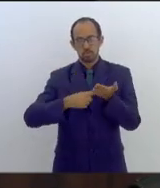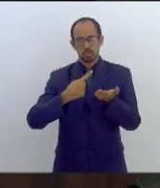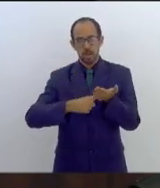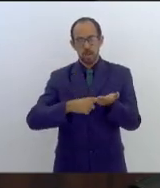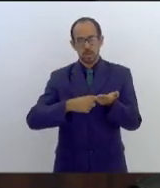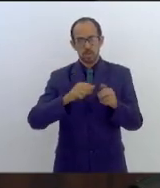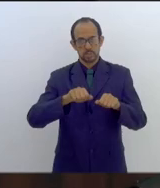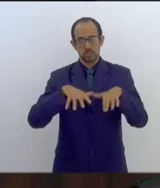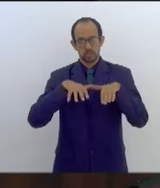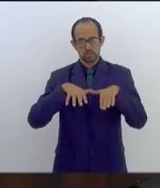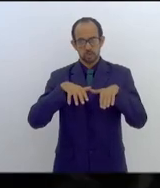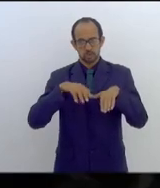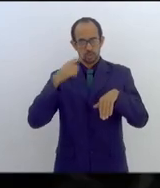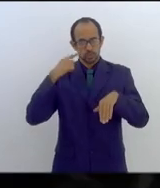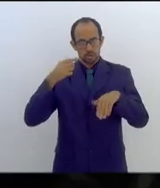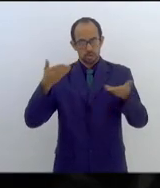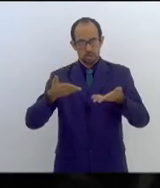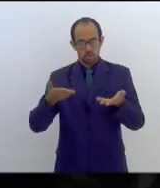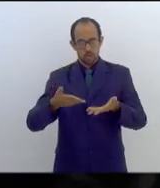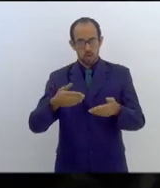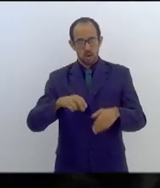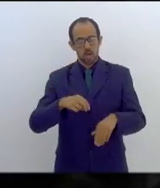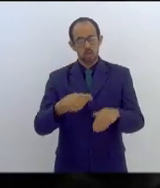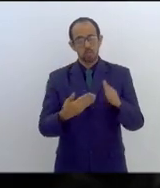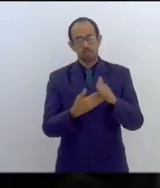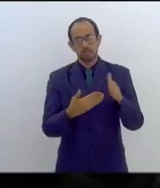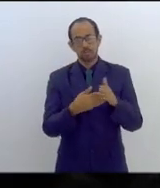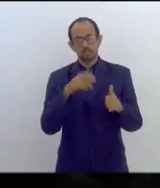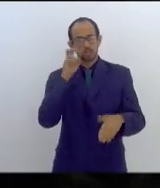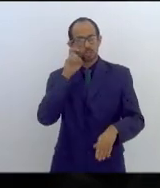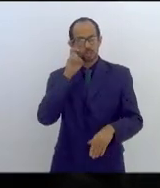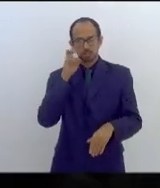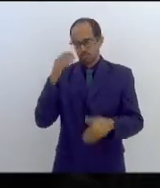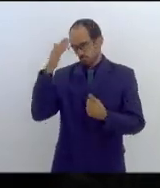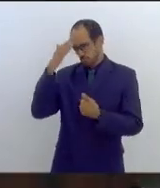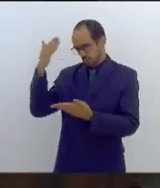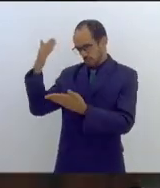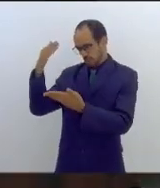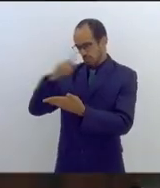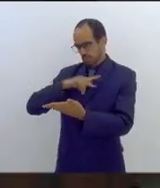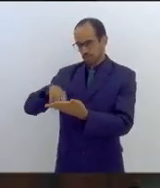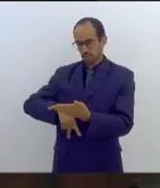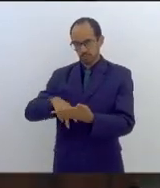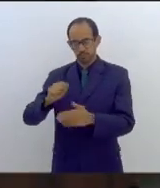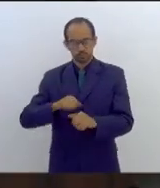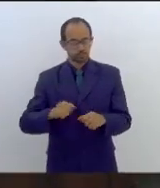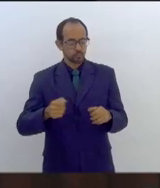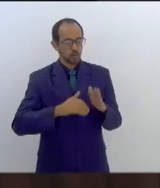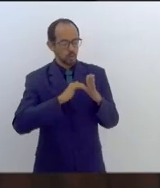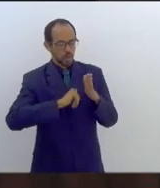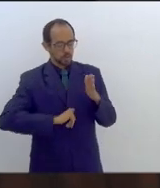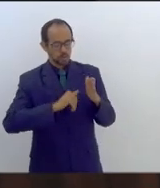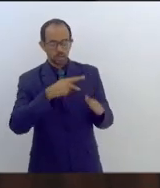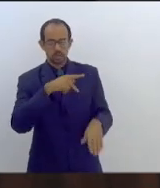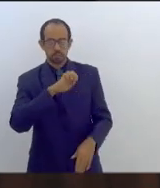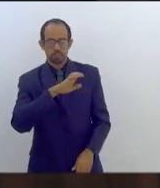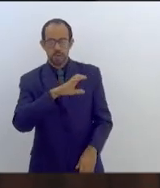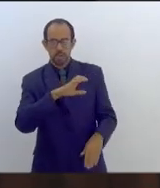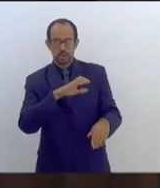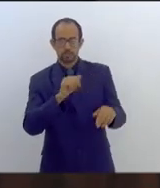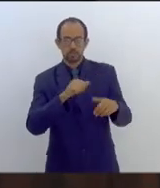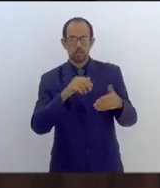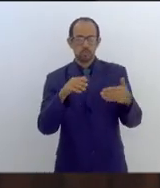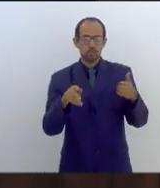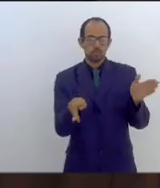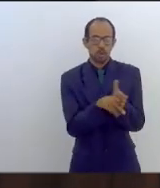semana essa audiência, mais muito tardar, quinta-feira. Obrigado, presidente. Então, a retirada da PEC, pedido do autor.